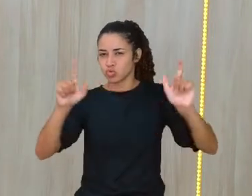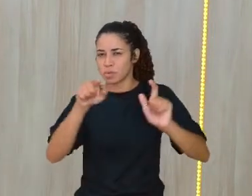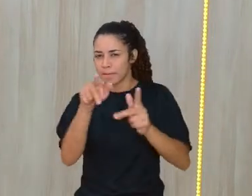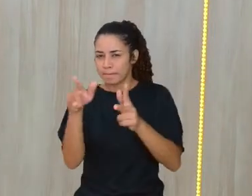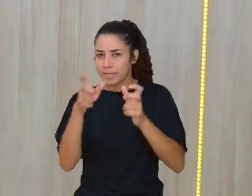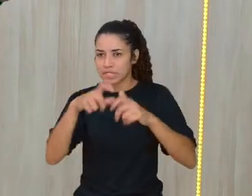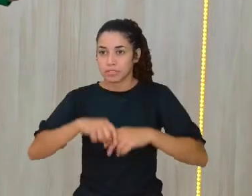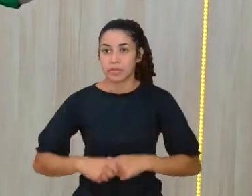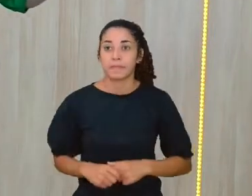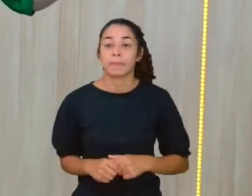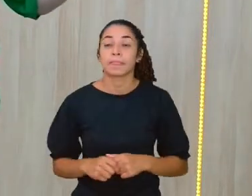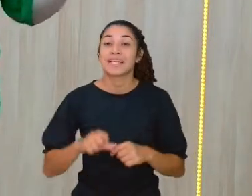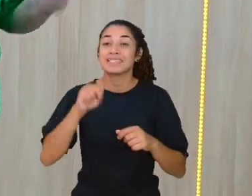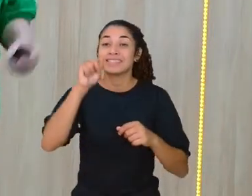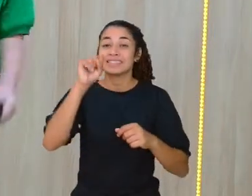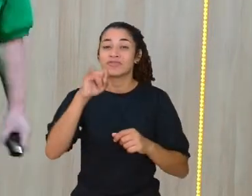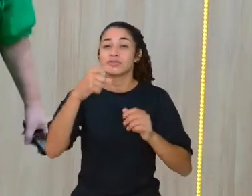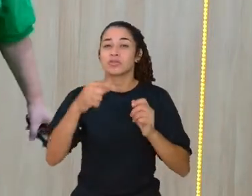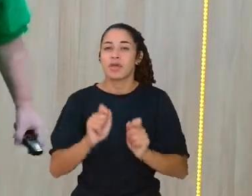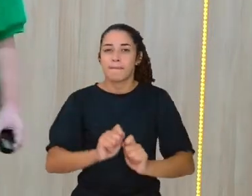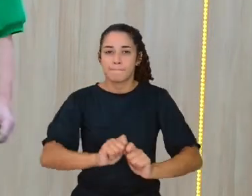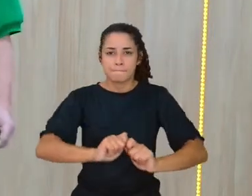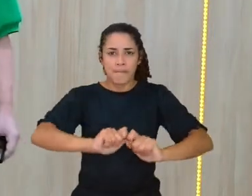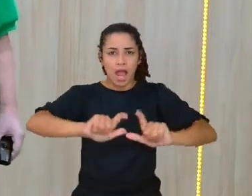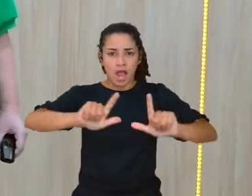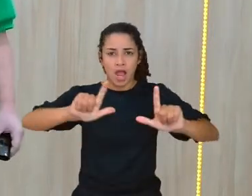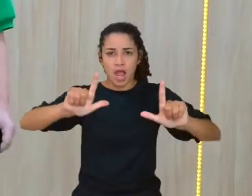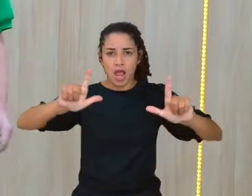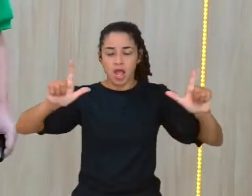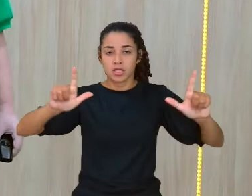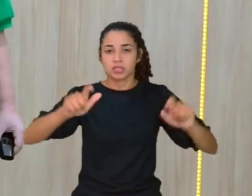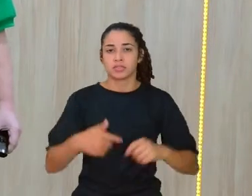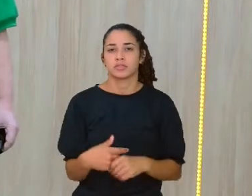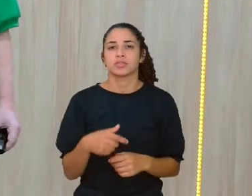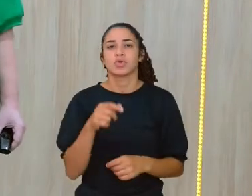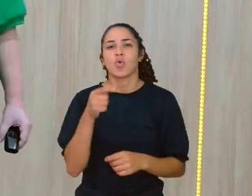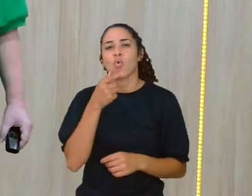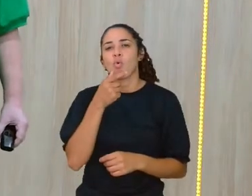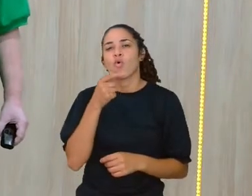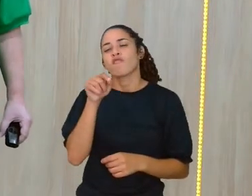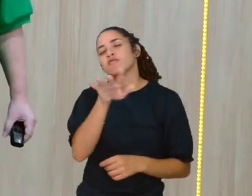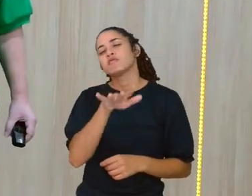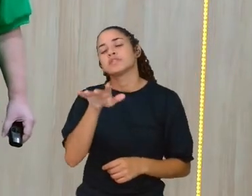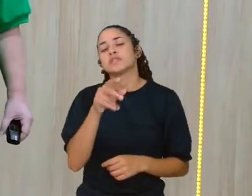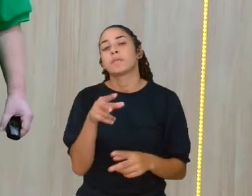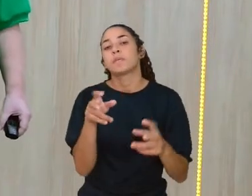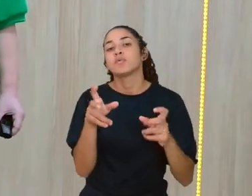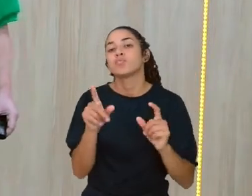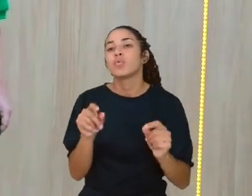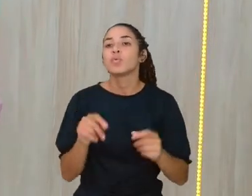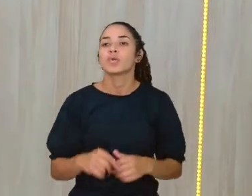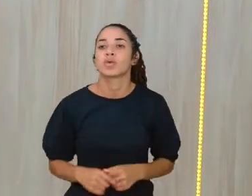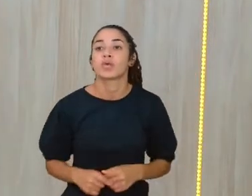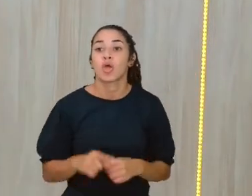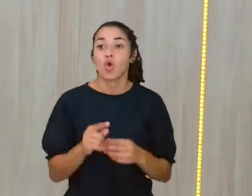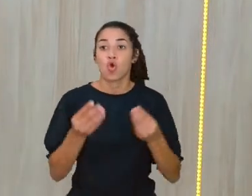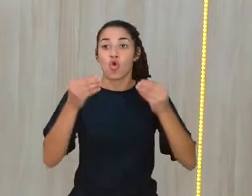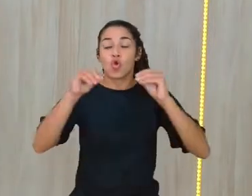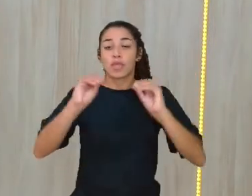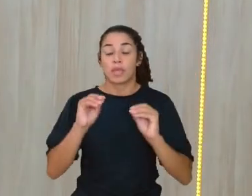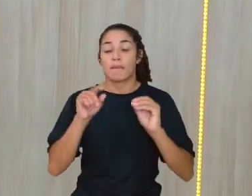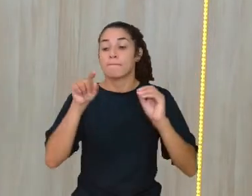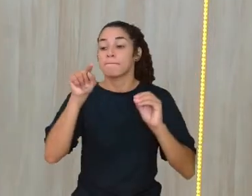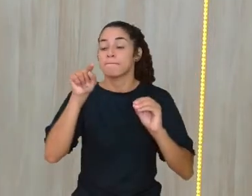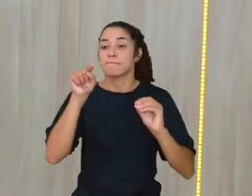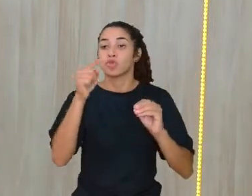E se você mostrar, se você ampliar a tela, os meninos vão perceber que eu coloquei 2 pontos.